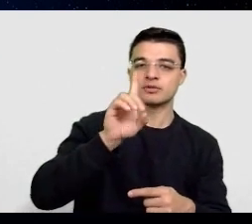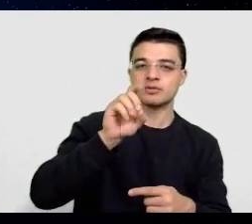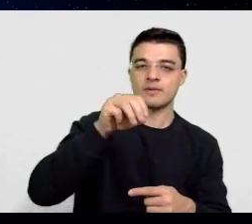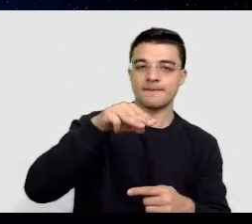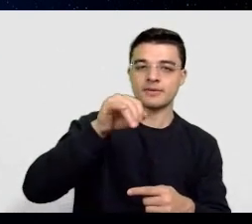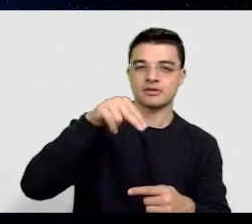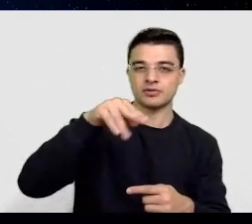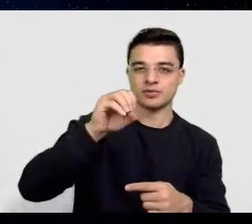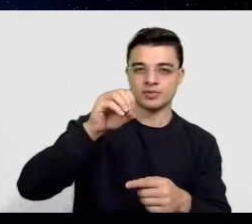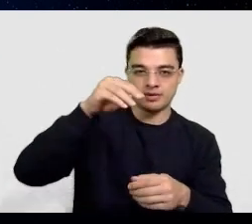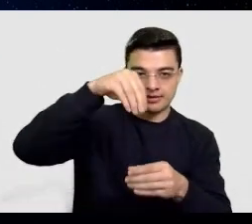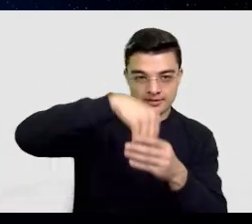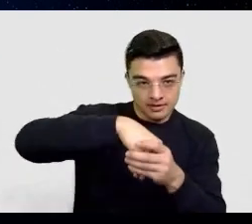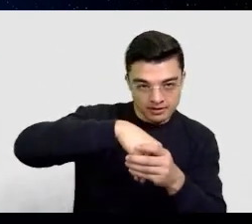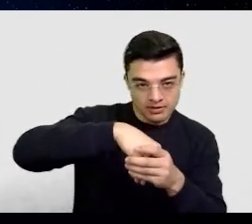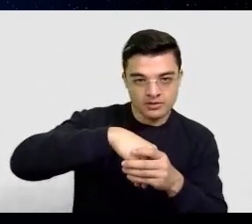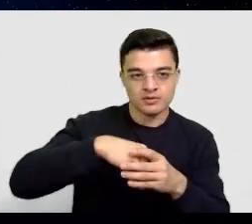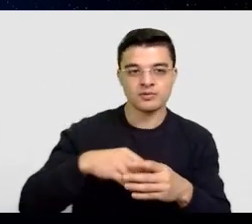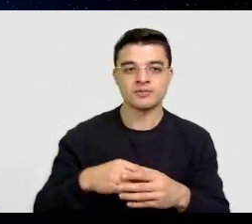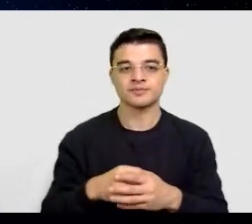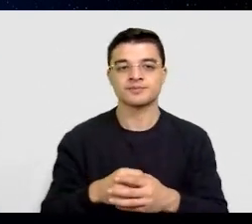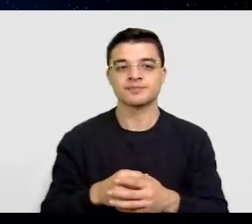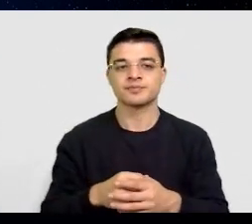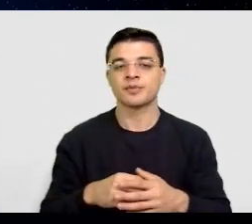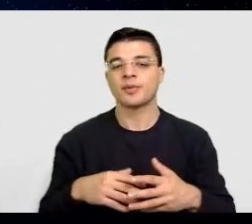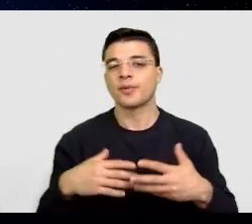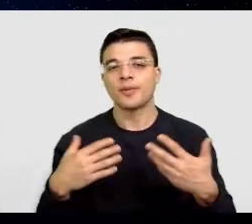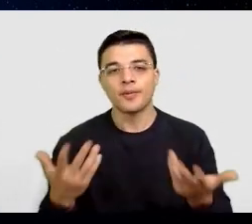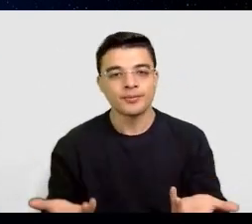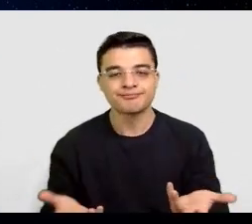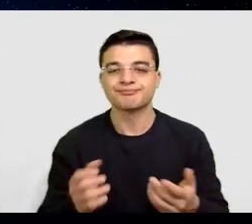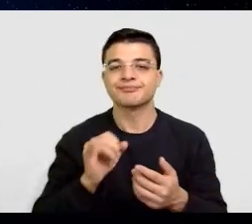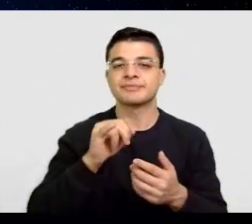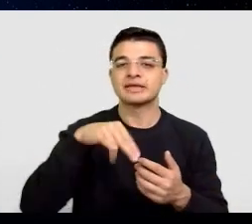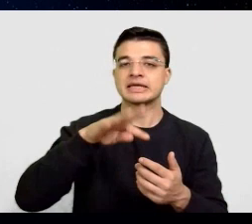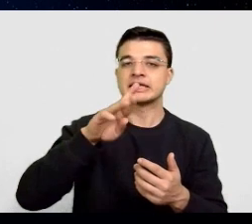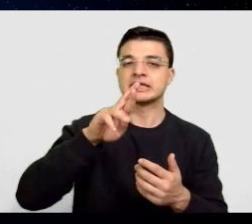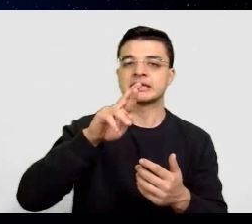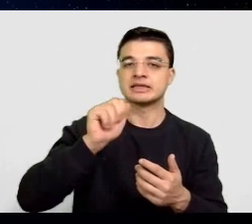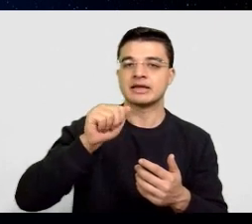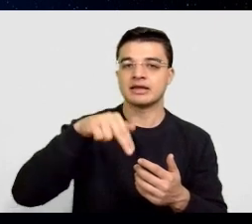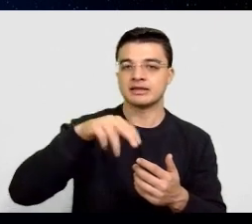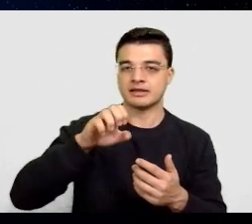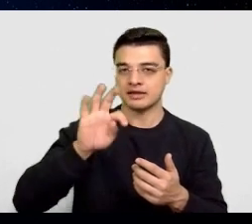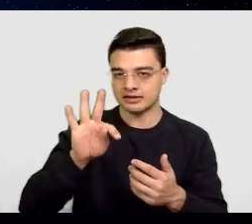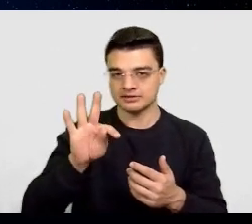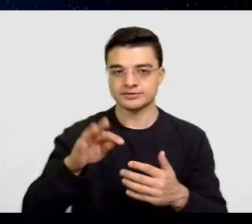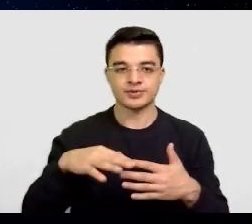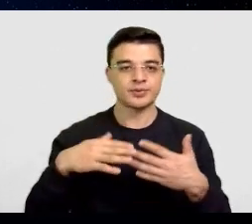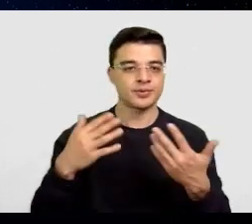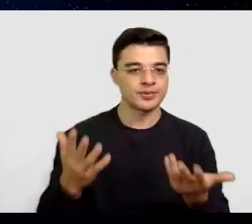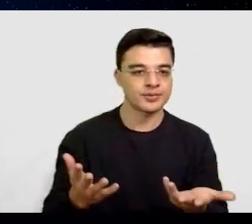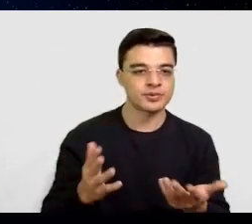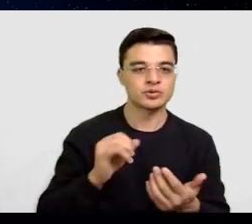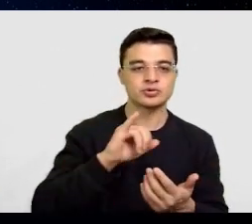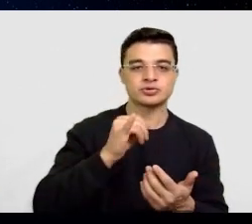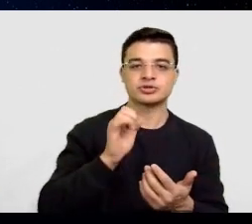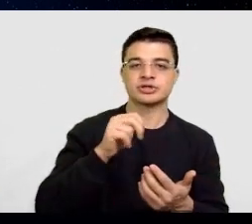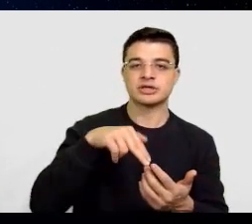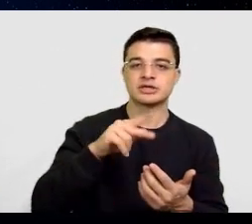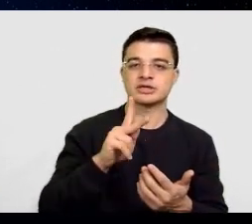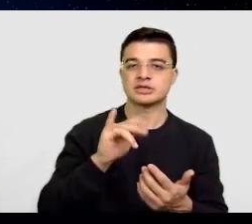acha que possa ter na rede interna, tipo um intranet, instituição X, um um Jenkins, instituição